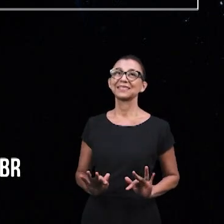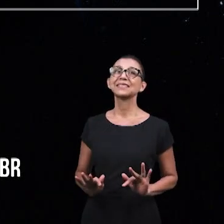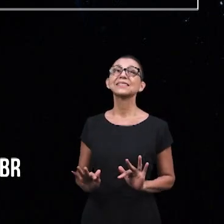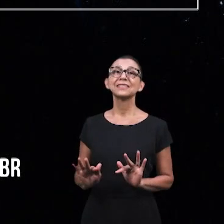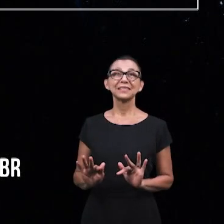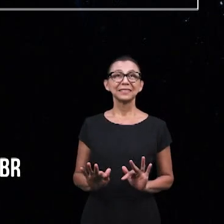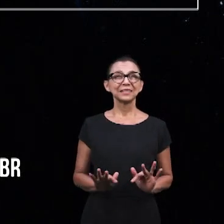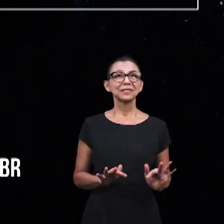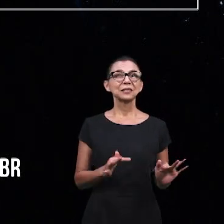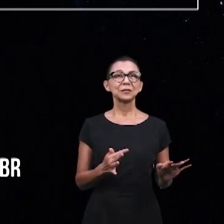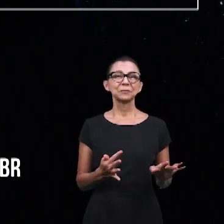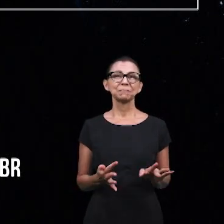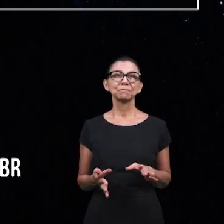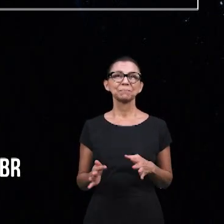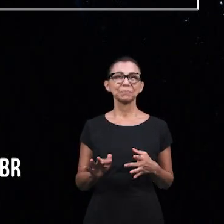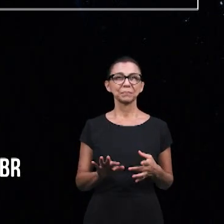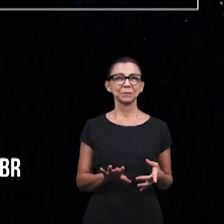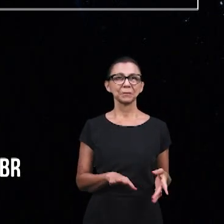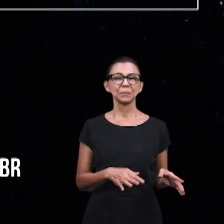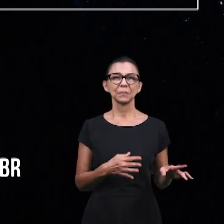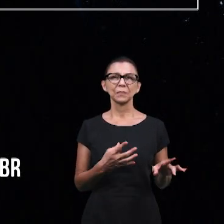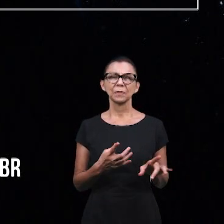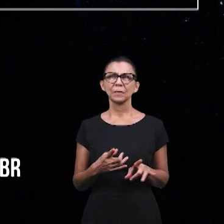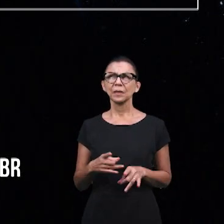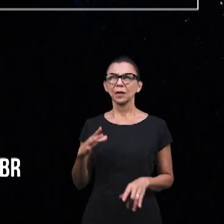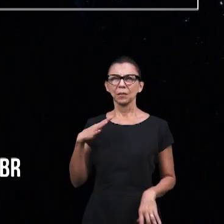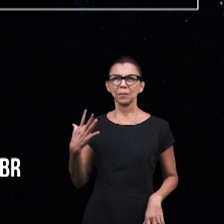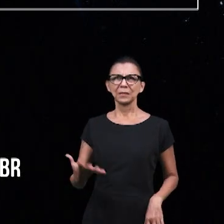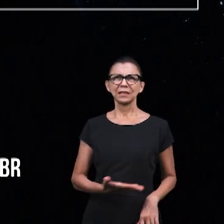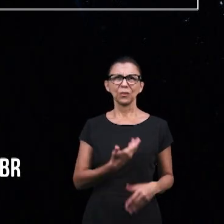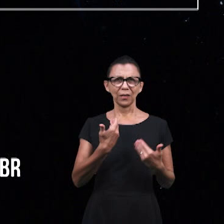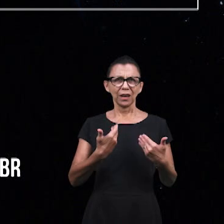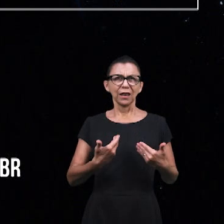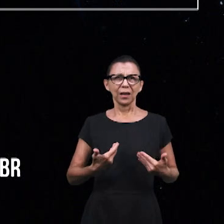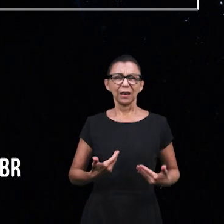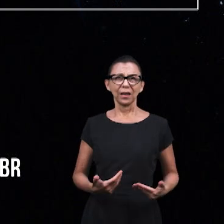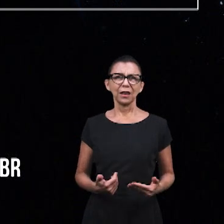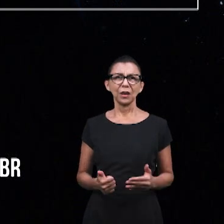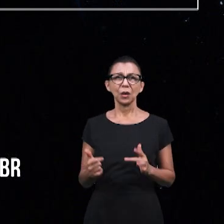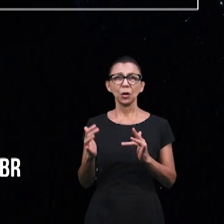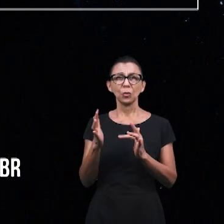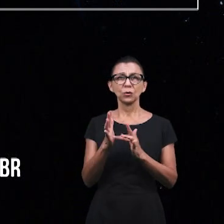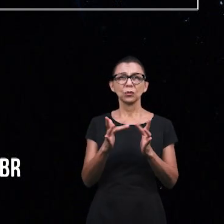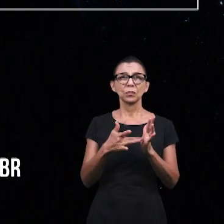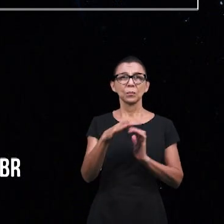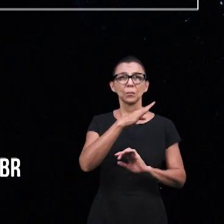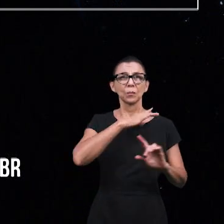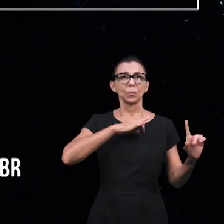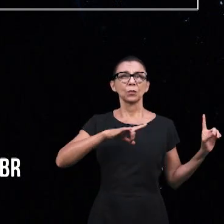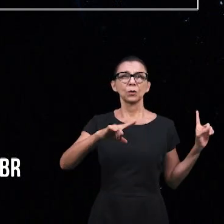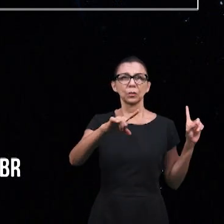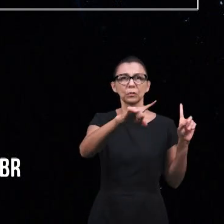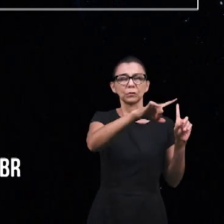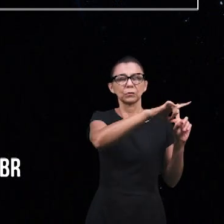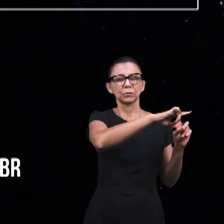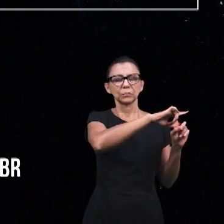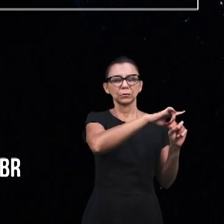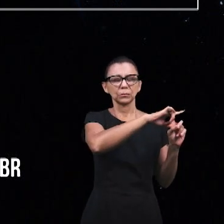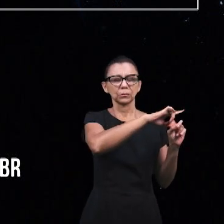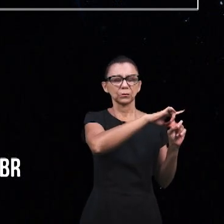feliz. Pra me encontrar, perdeu sua vida,